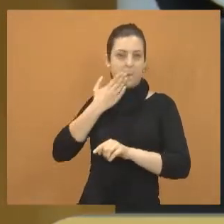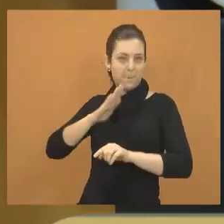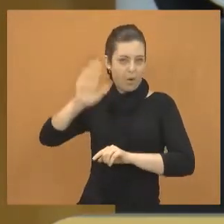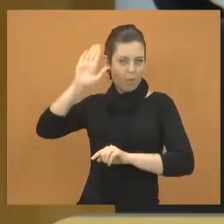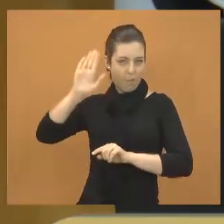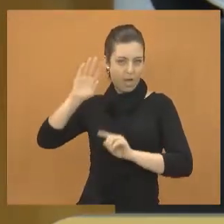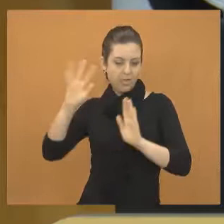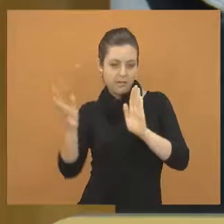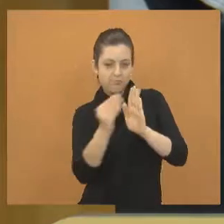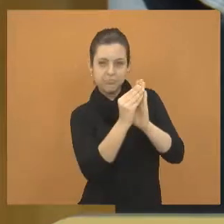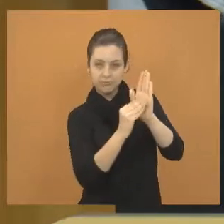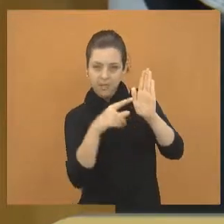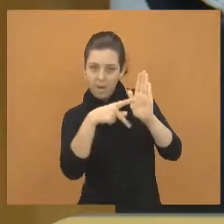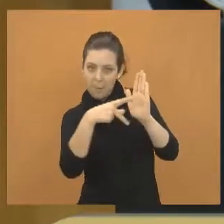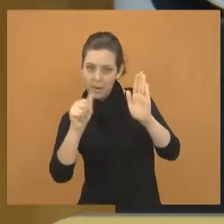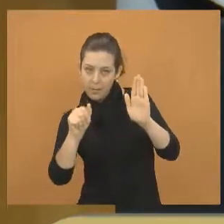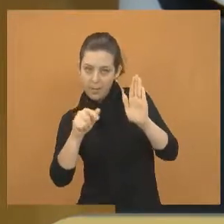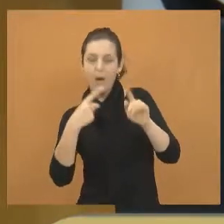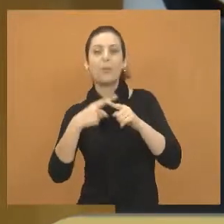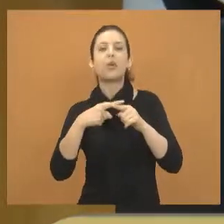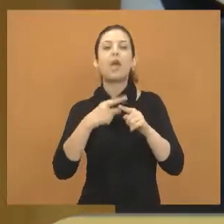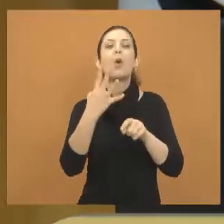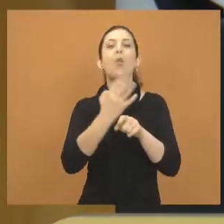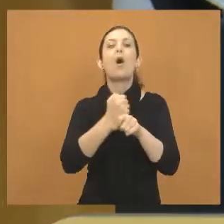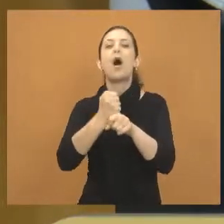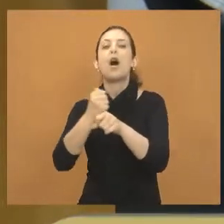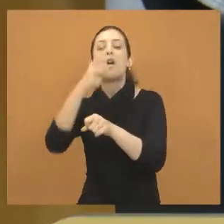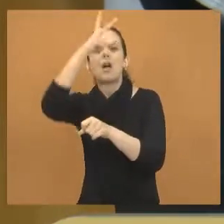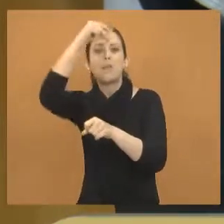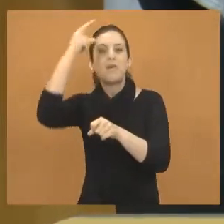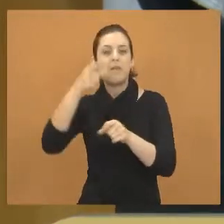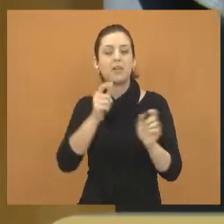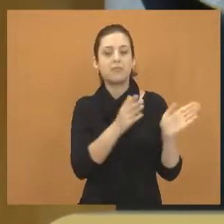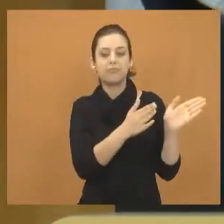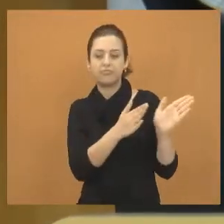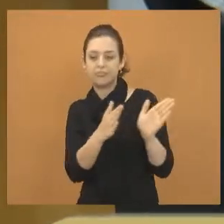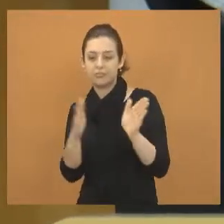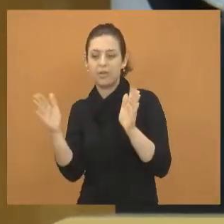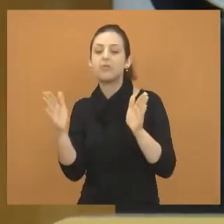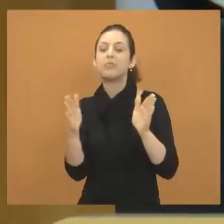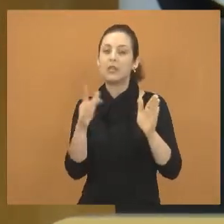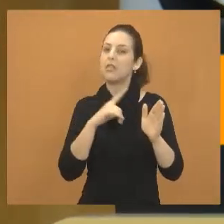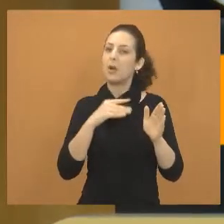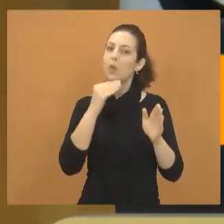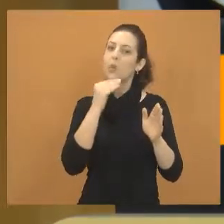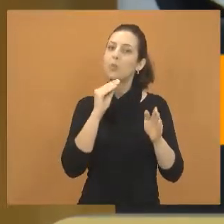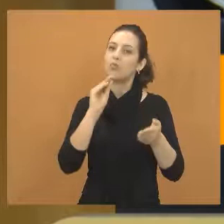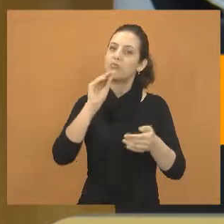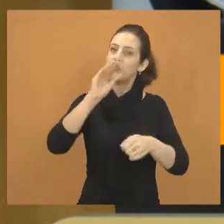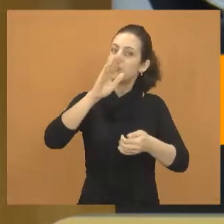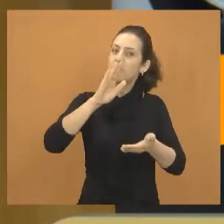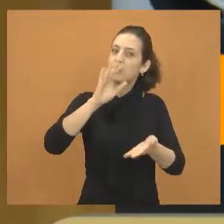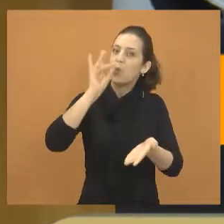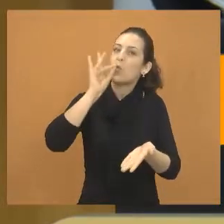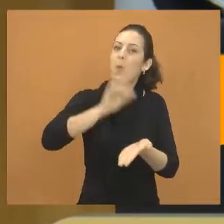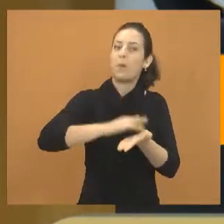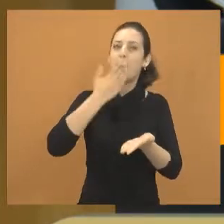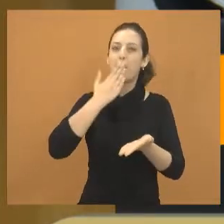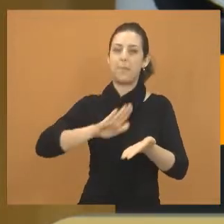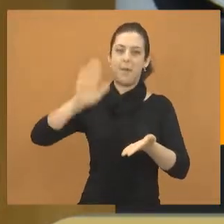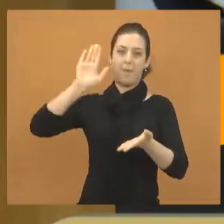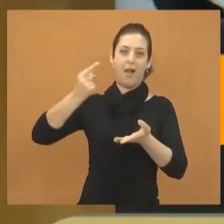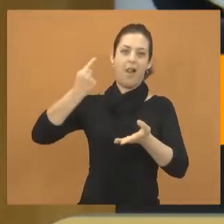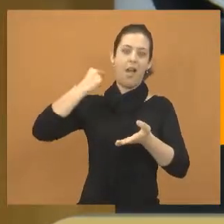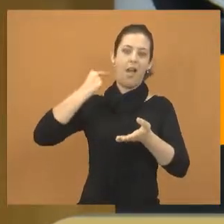PPA, porque é a gestão dos 4 anos em que o prefeito vai poder ter a oportunidade de fazer o que se comprometeu